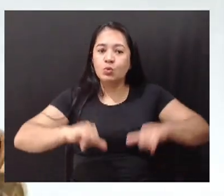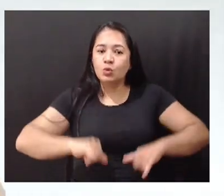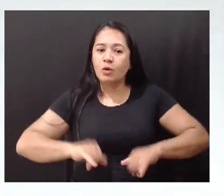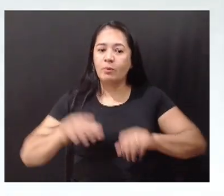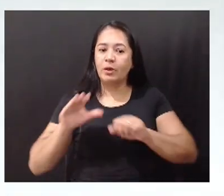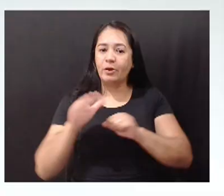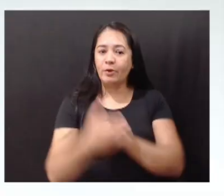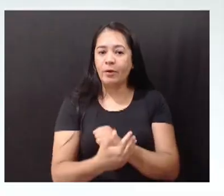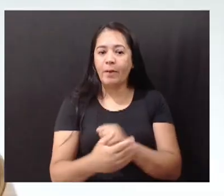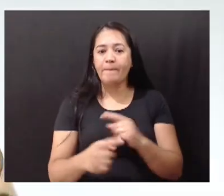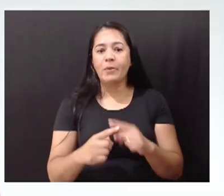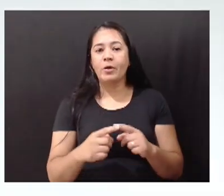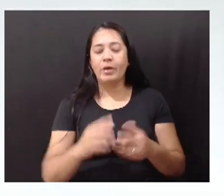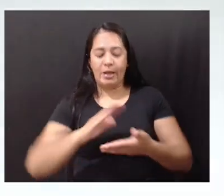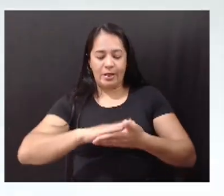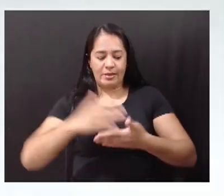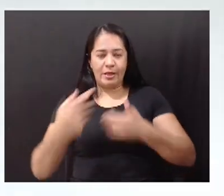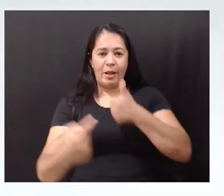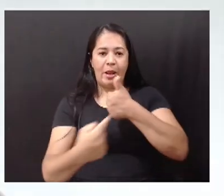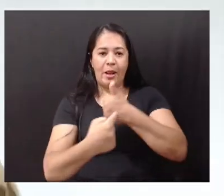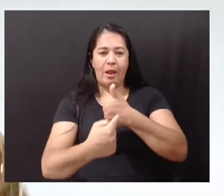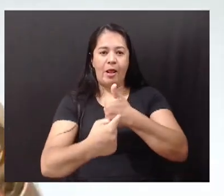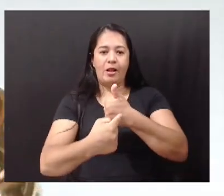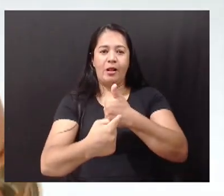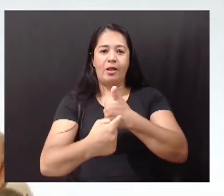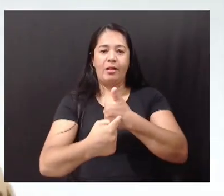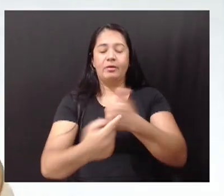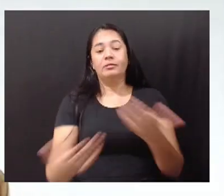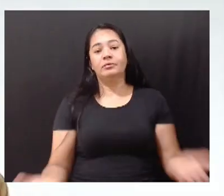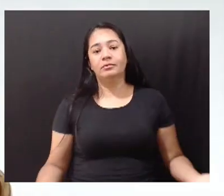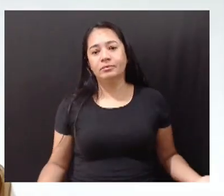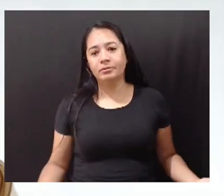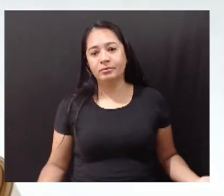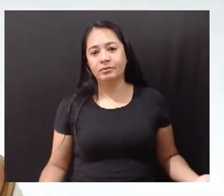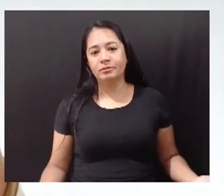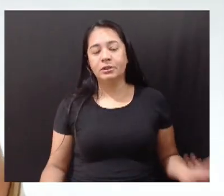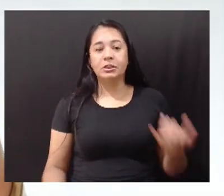das telas, se eu tenho a validação através das likes, se eu tenho